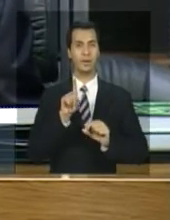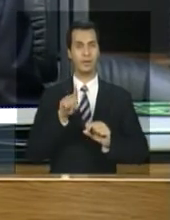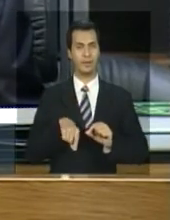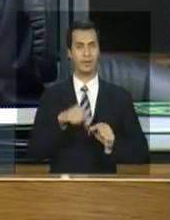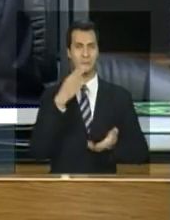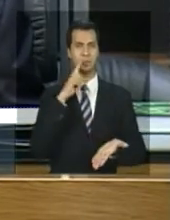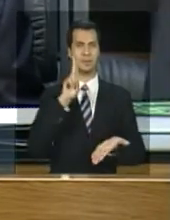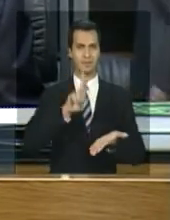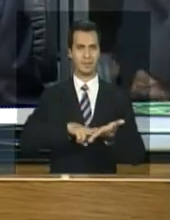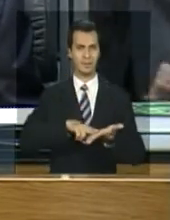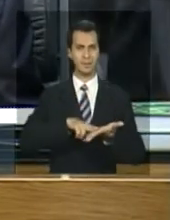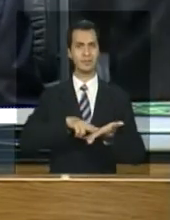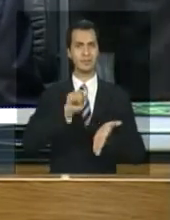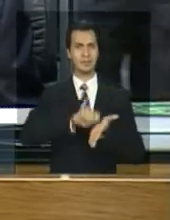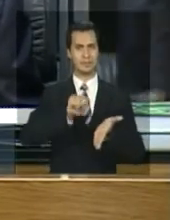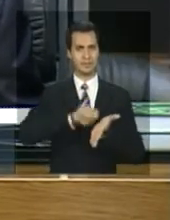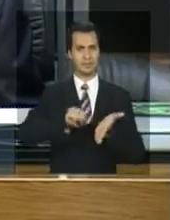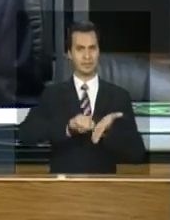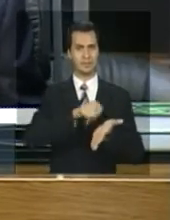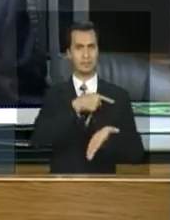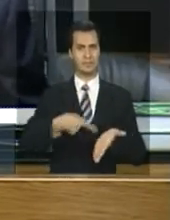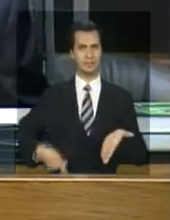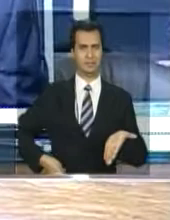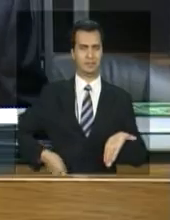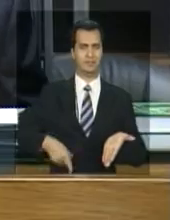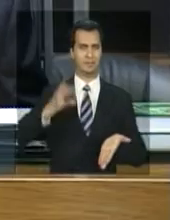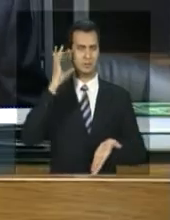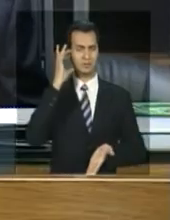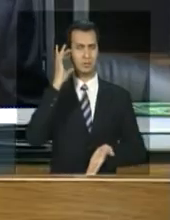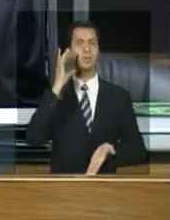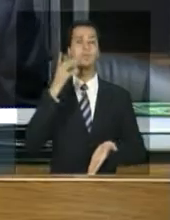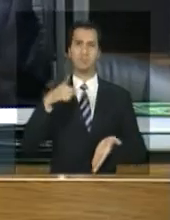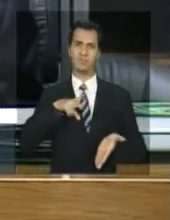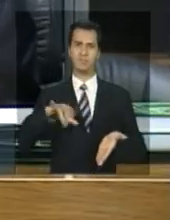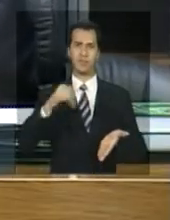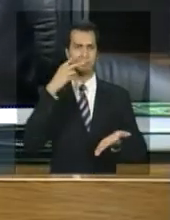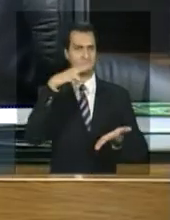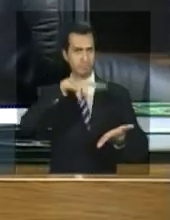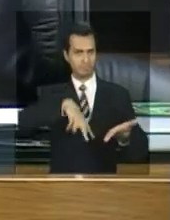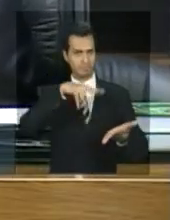mensagem que agora foi entregue ao Congresso Nacional.